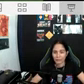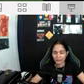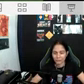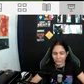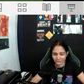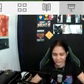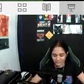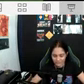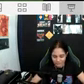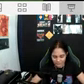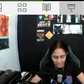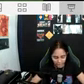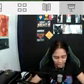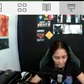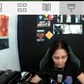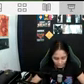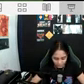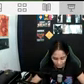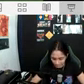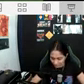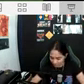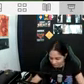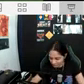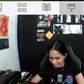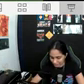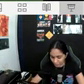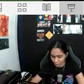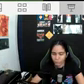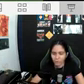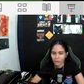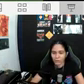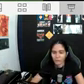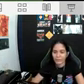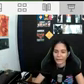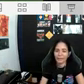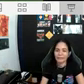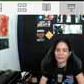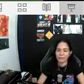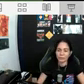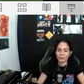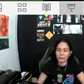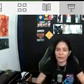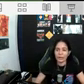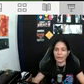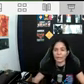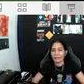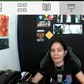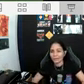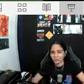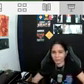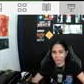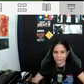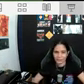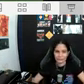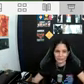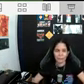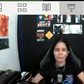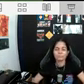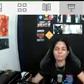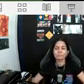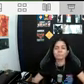sobre a altura na adolescência. Então, vamos lá. A gente vai demorar um pouquinho interpretando esse estudo